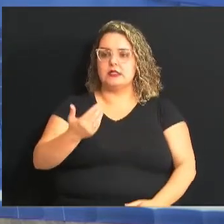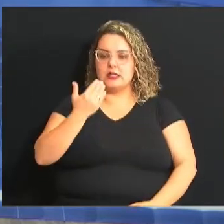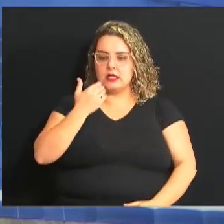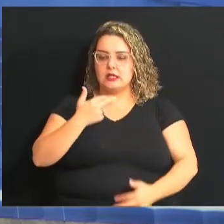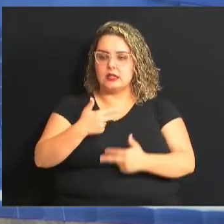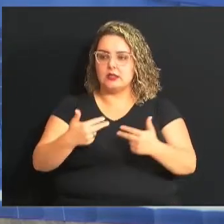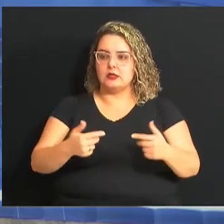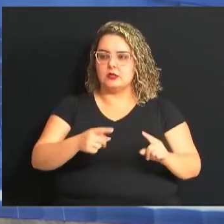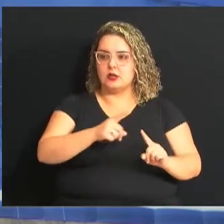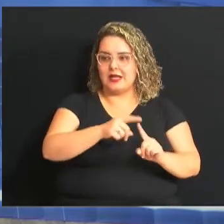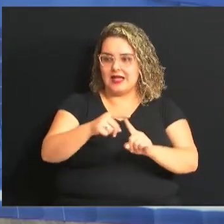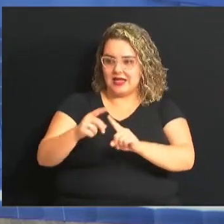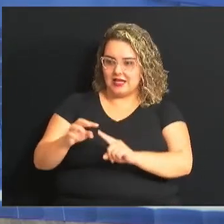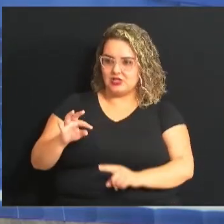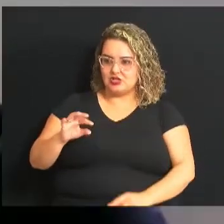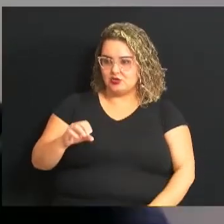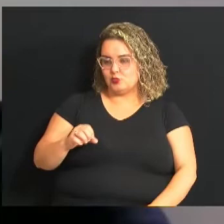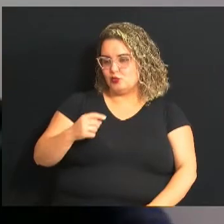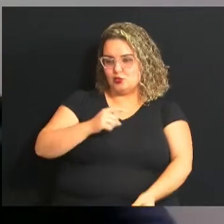tipo sanguíneo?